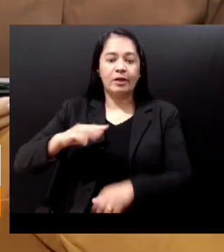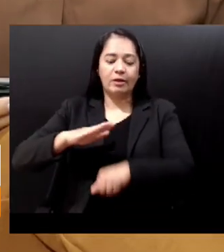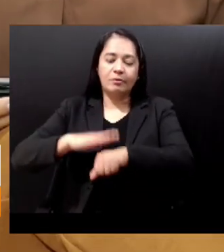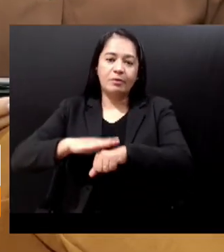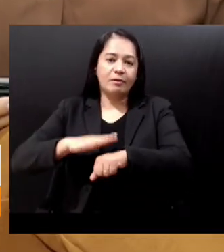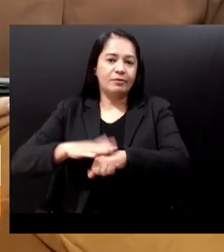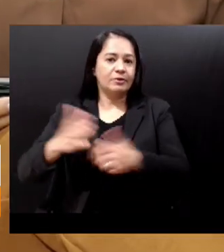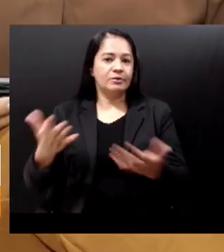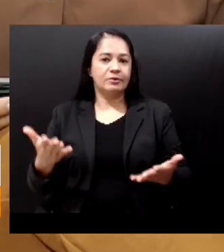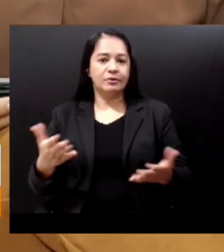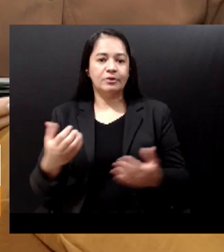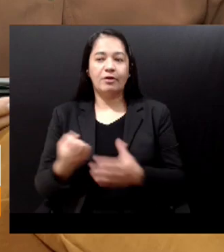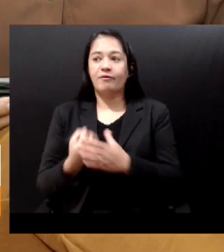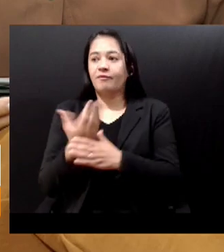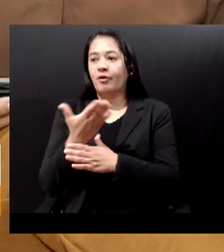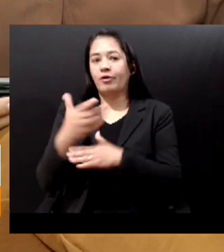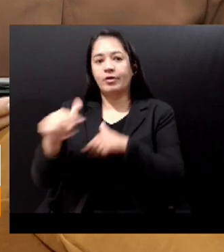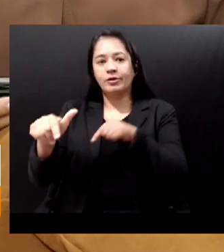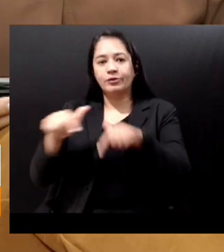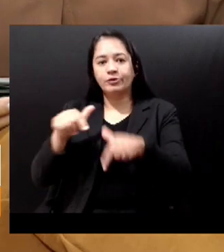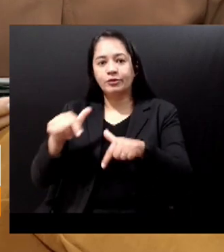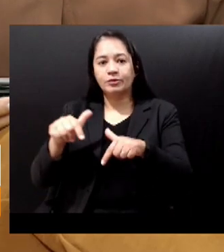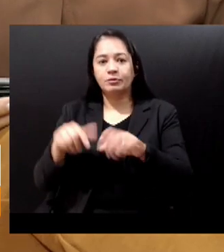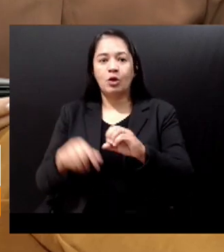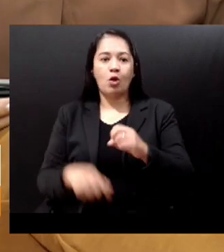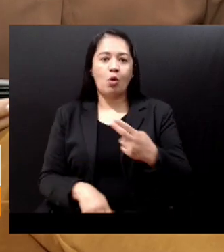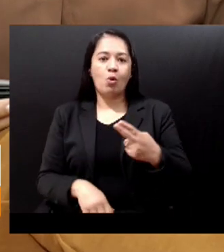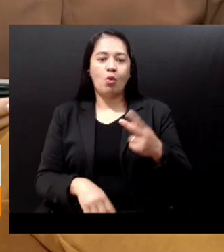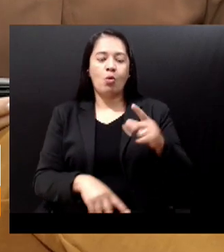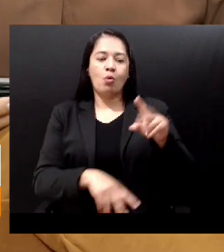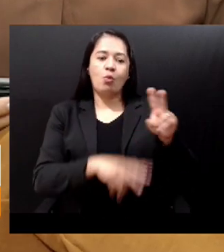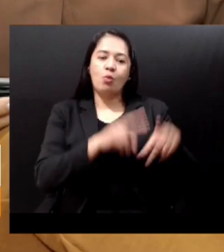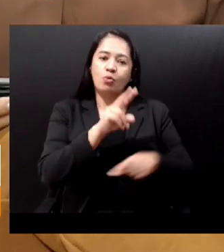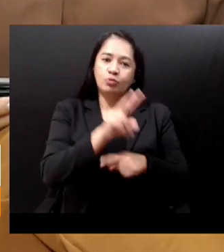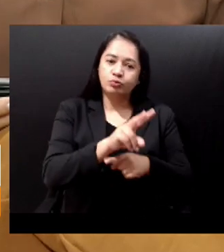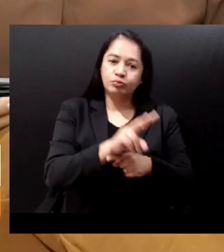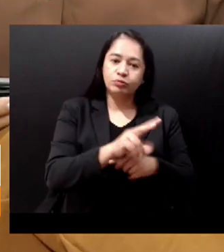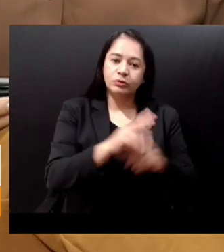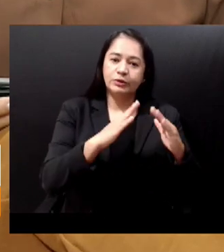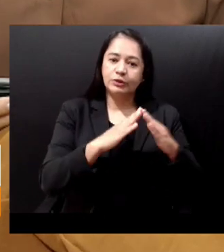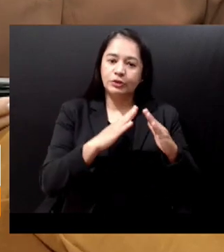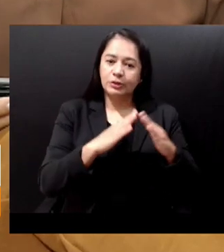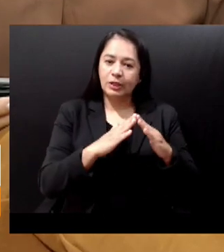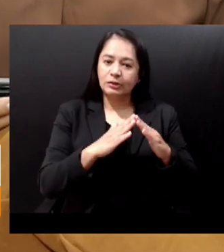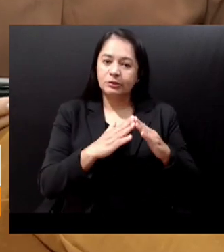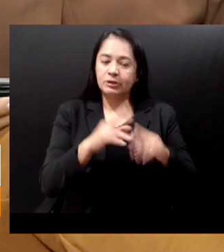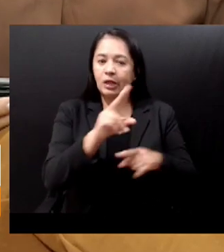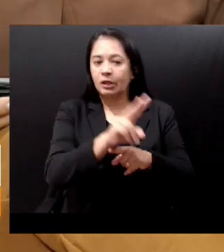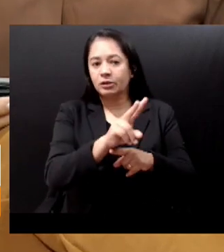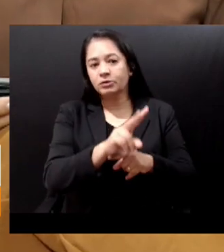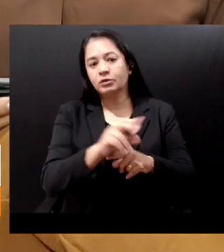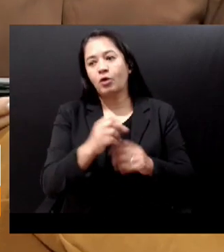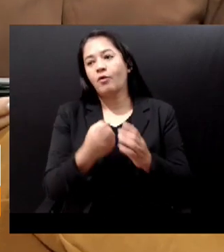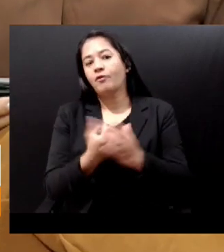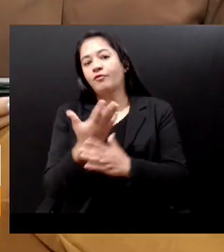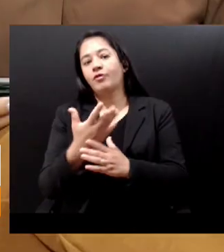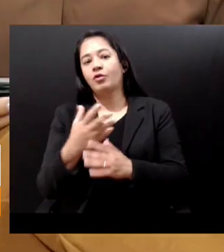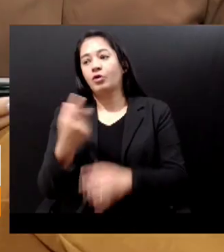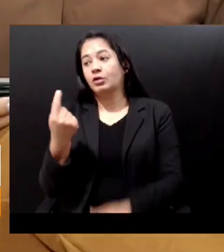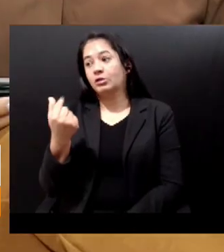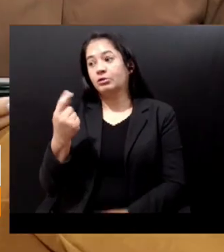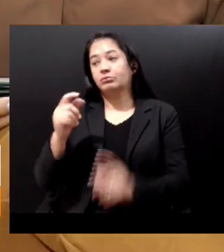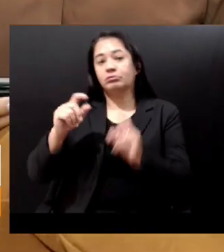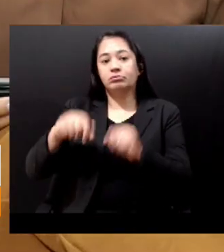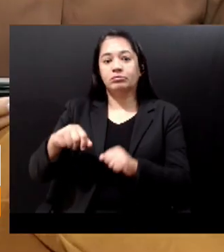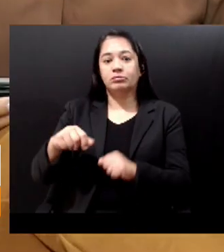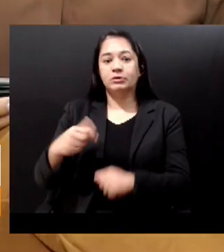do trabalho ou do cuidado de casa. Talvez esteja fora da sua condição financeira, e aí eu não posso, por exemplo, pagar